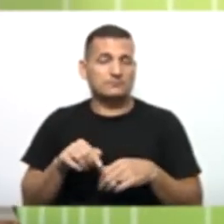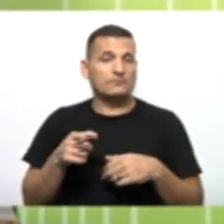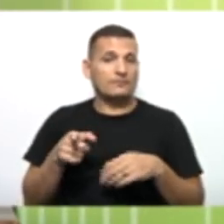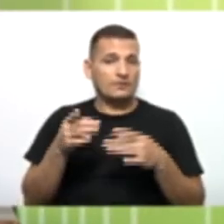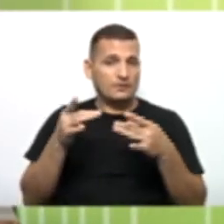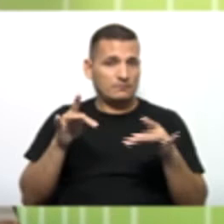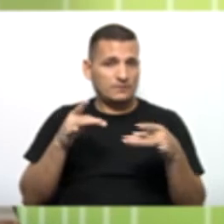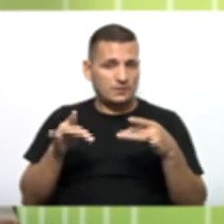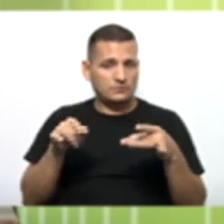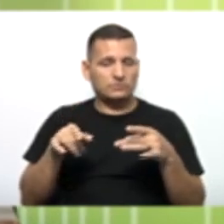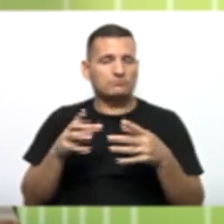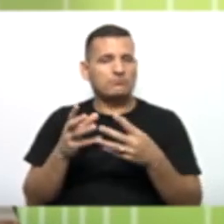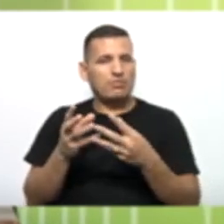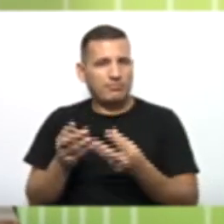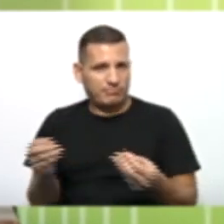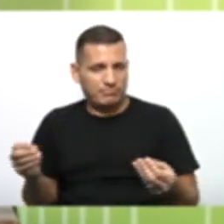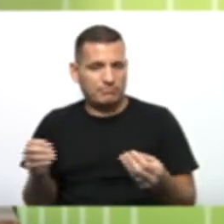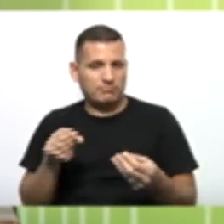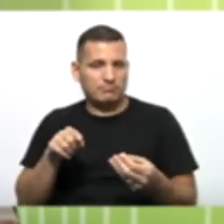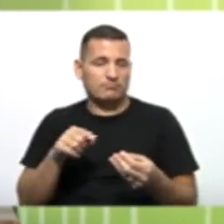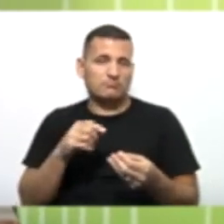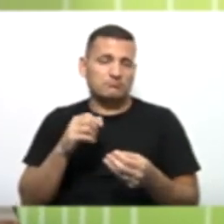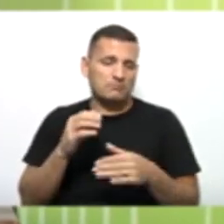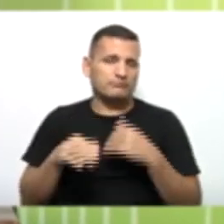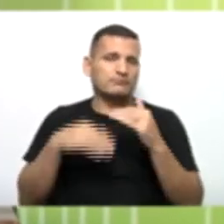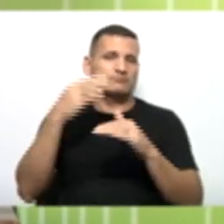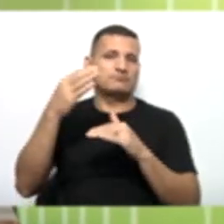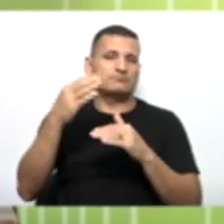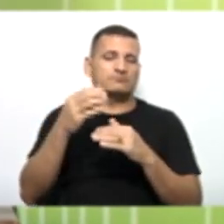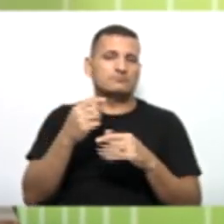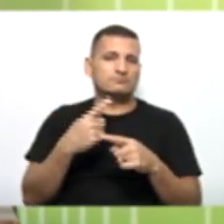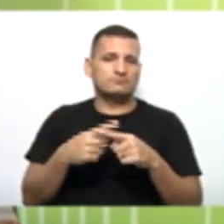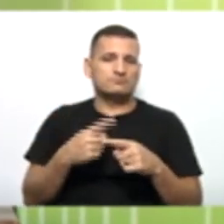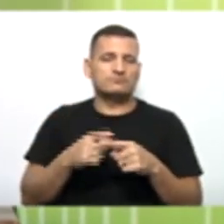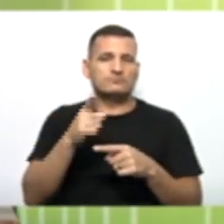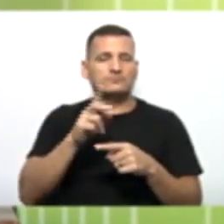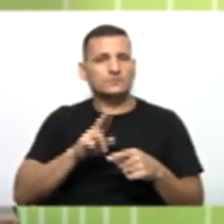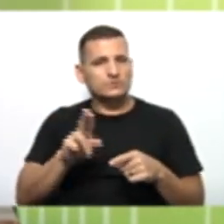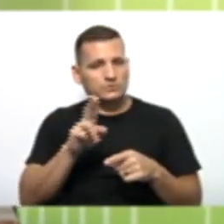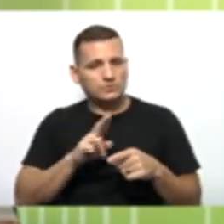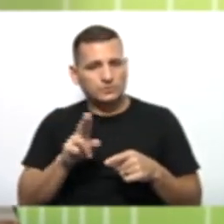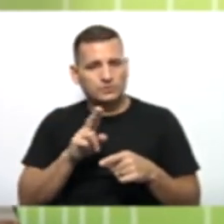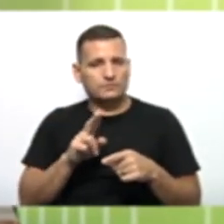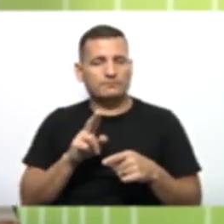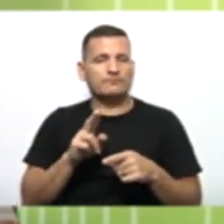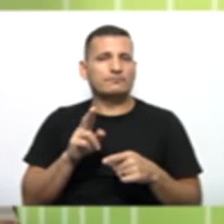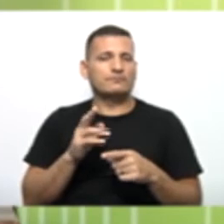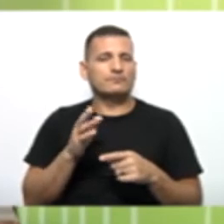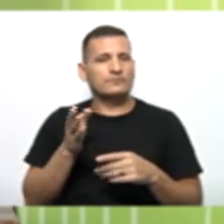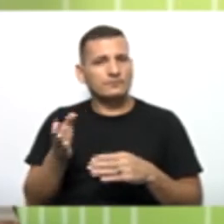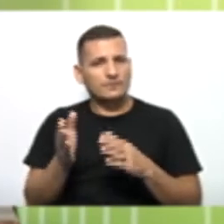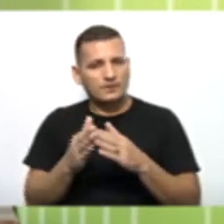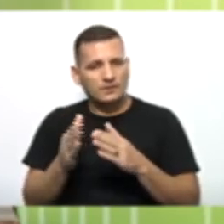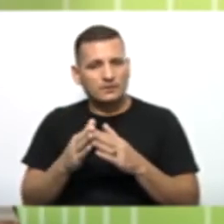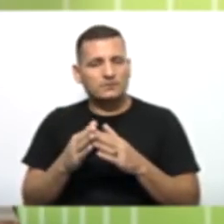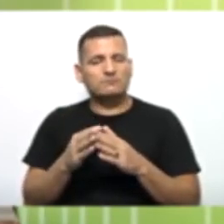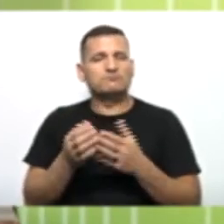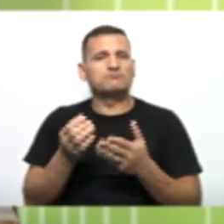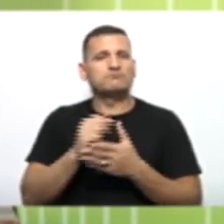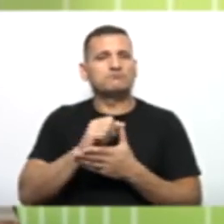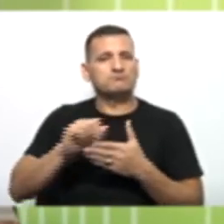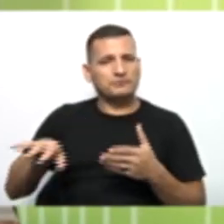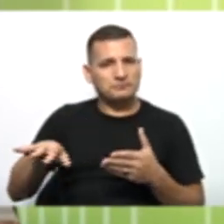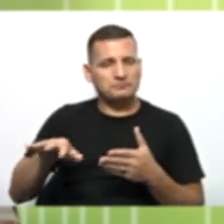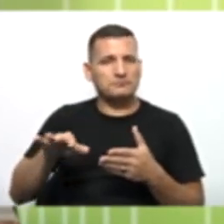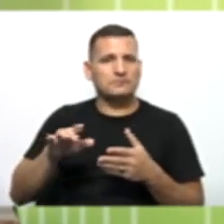plástico biodegradável seria um grande avanço. Porque você utilizou, chegou em casa, descartou, e às